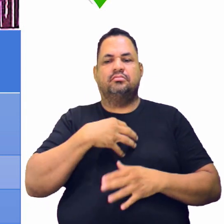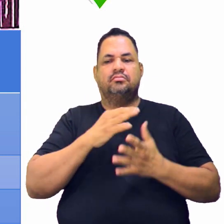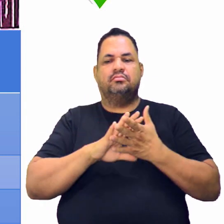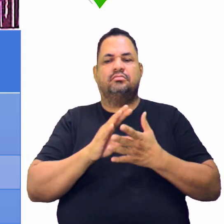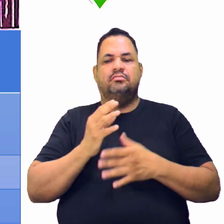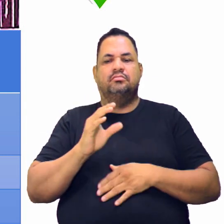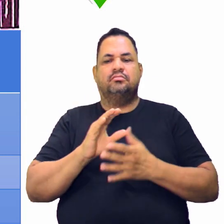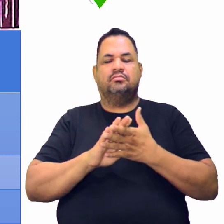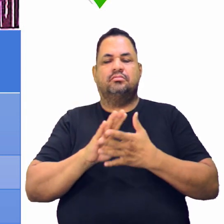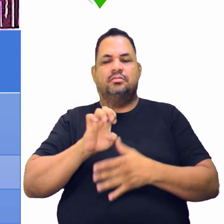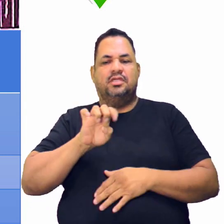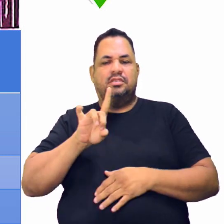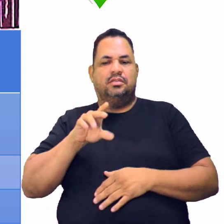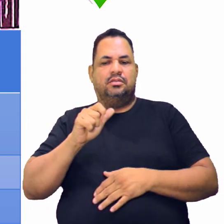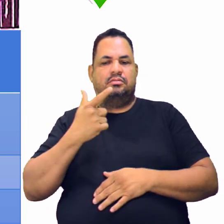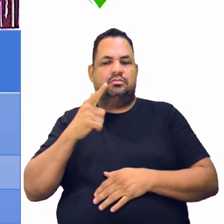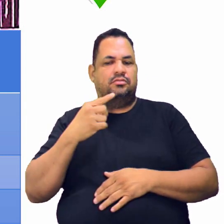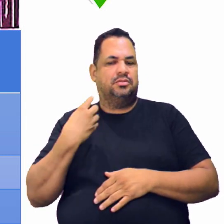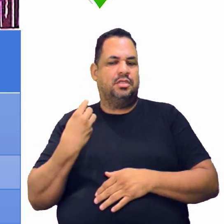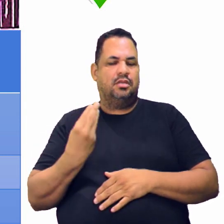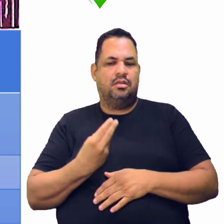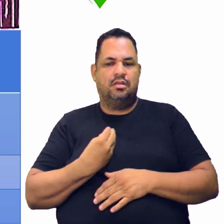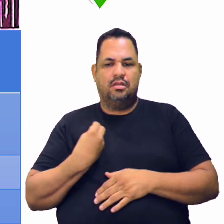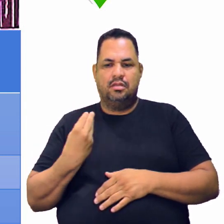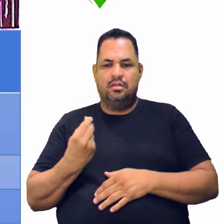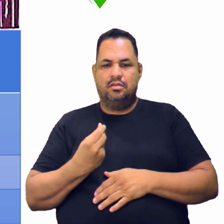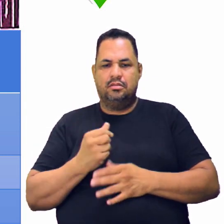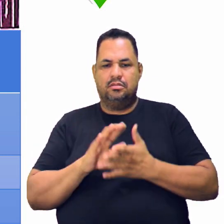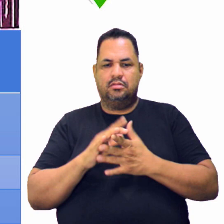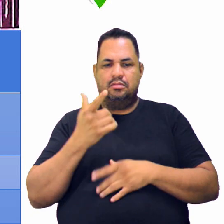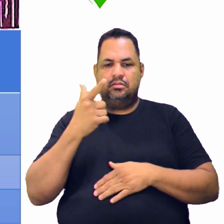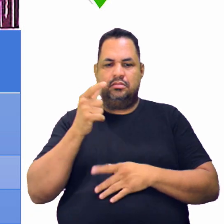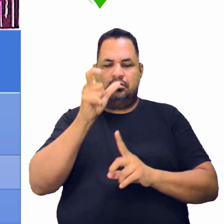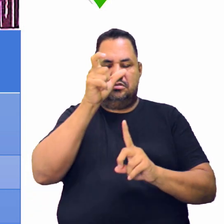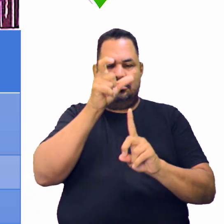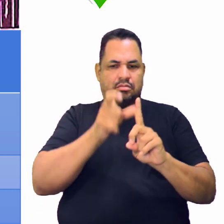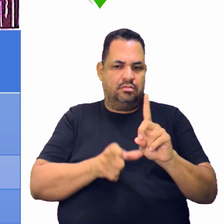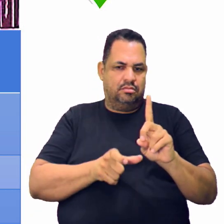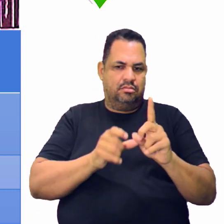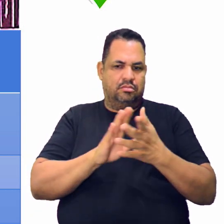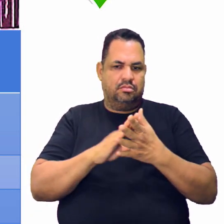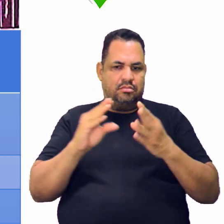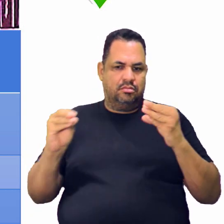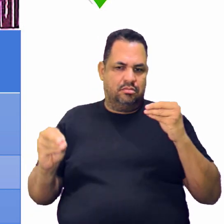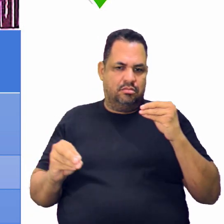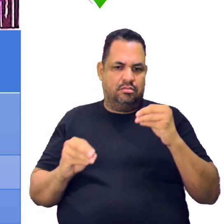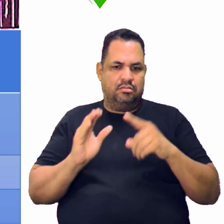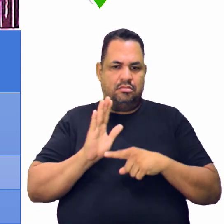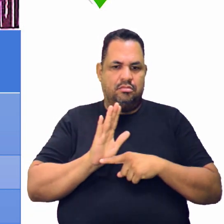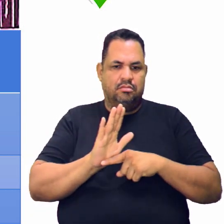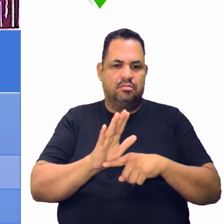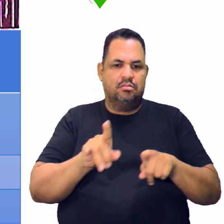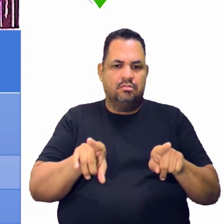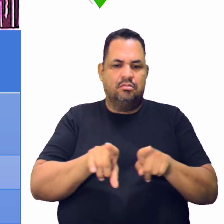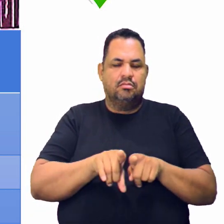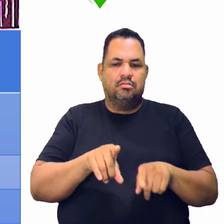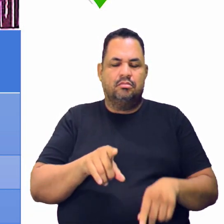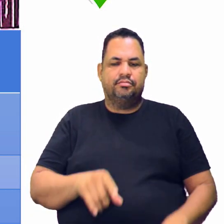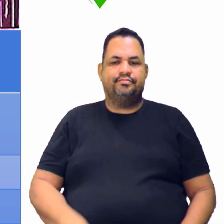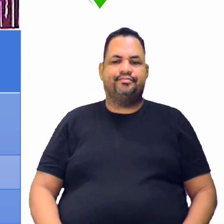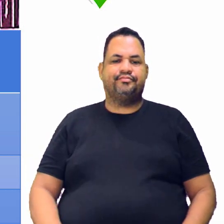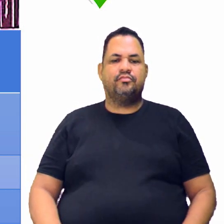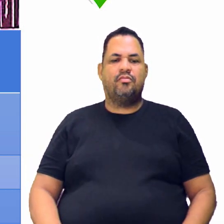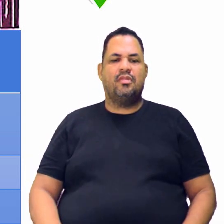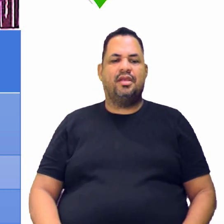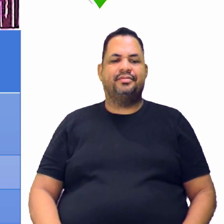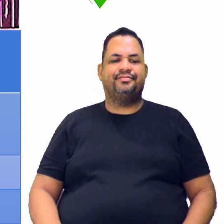desistir não tem plural e nem sujeito. Seu auxiliar também. Então,